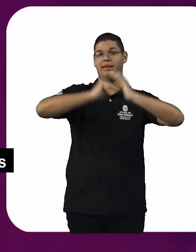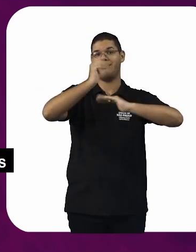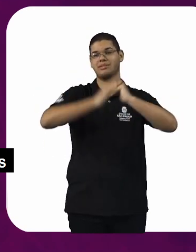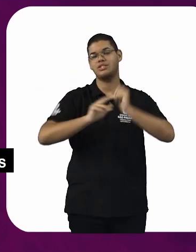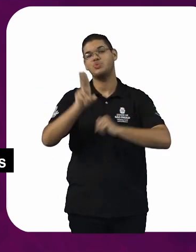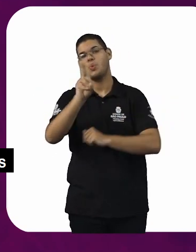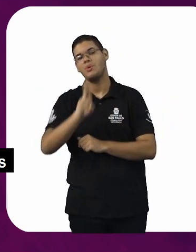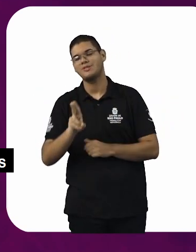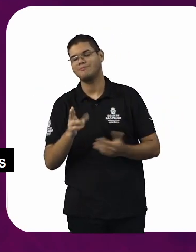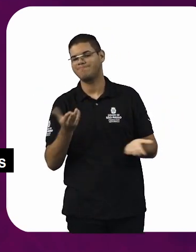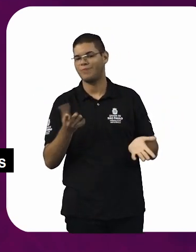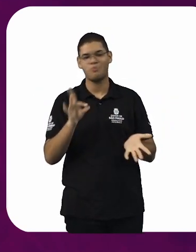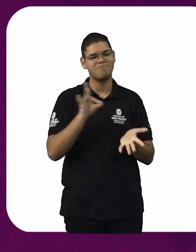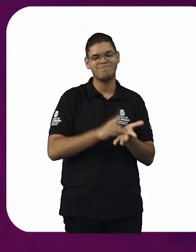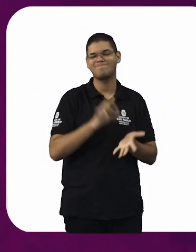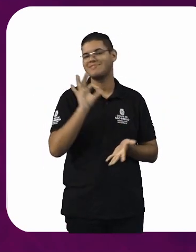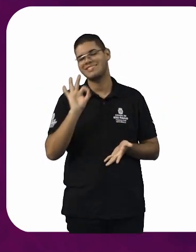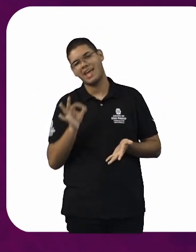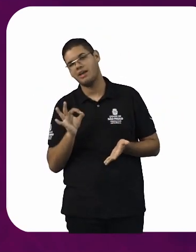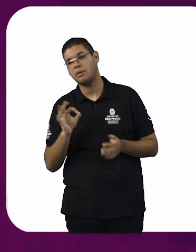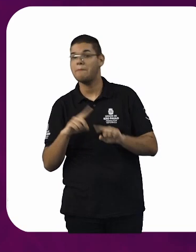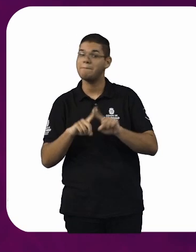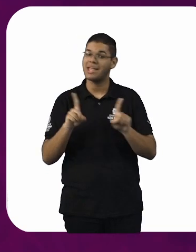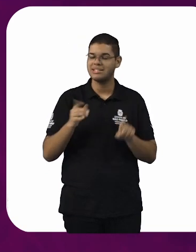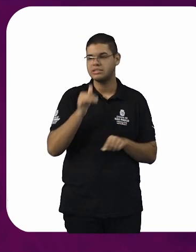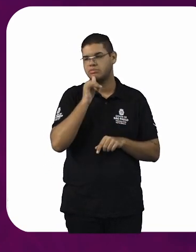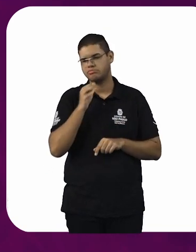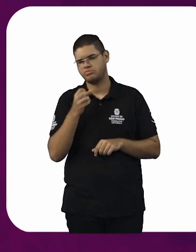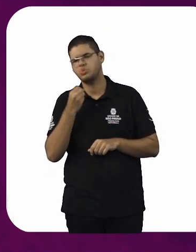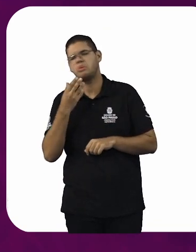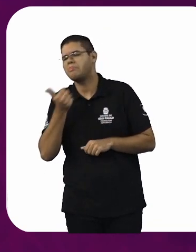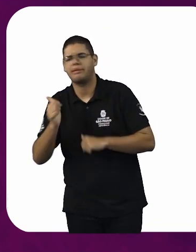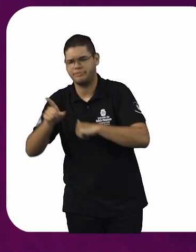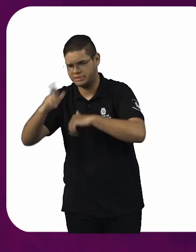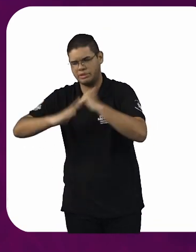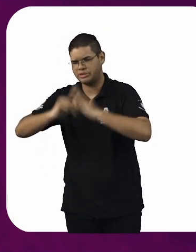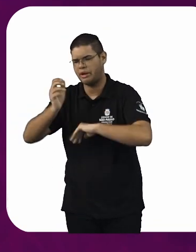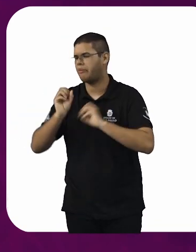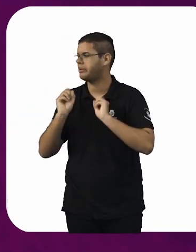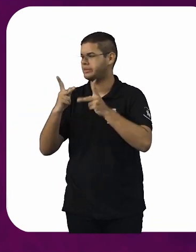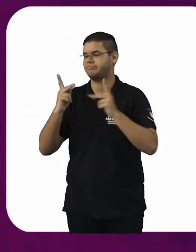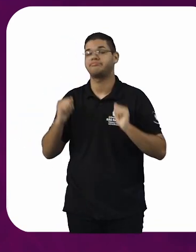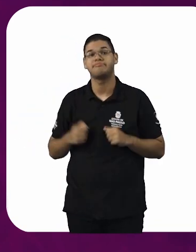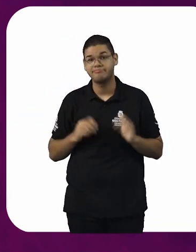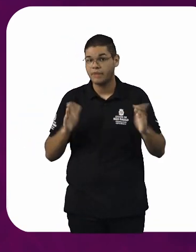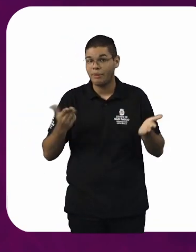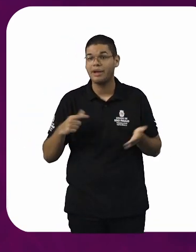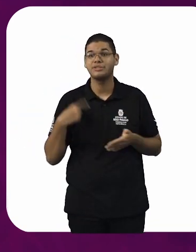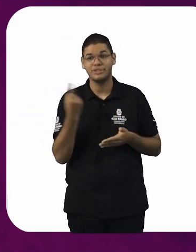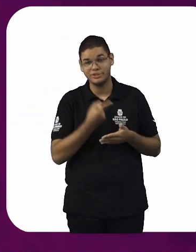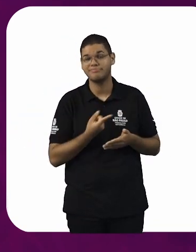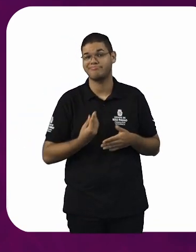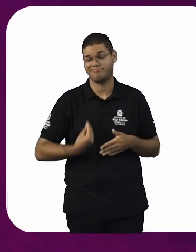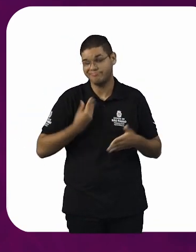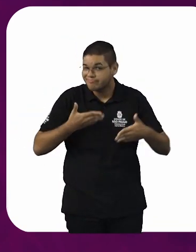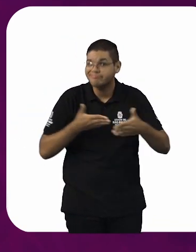corretas, mas tudo bem se alguém fizer. Então, quando a gente enfrenta essas questões, né,